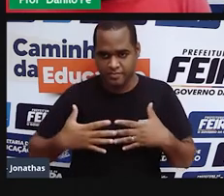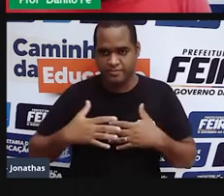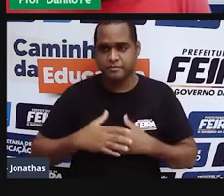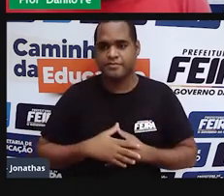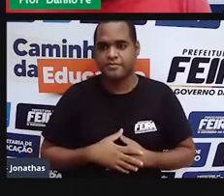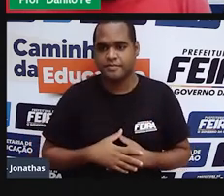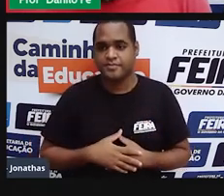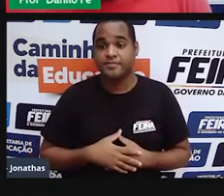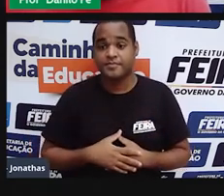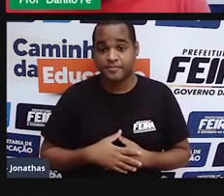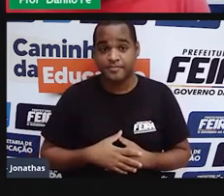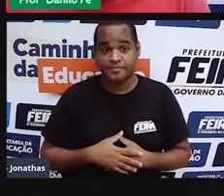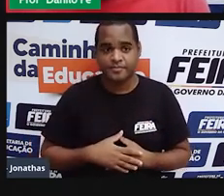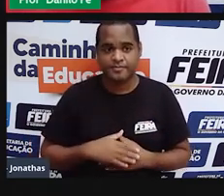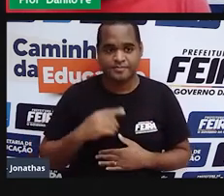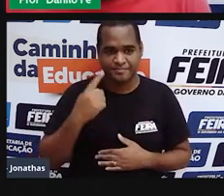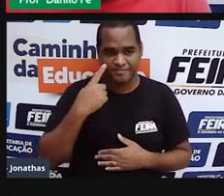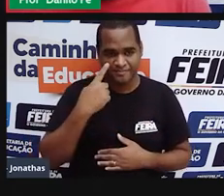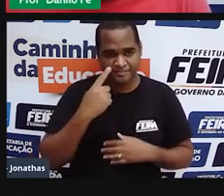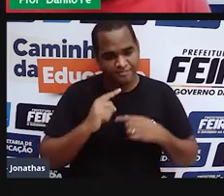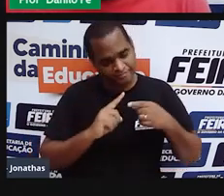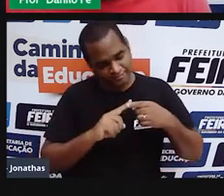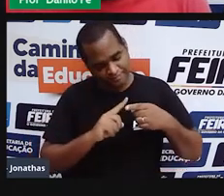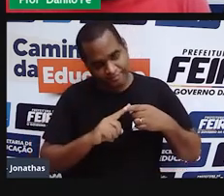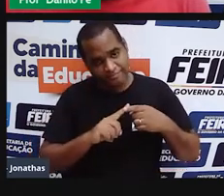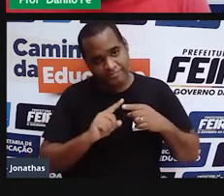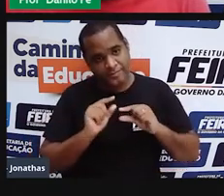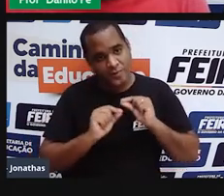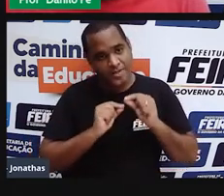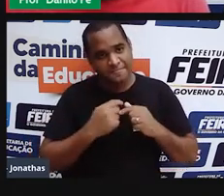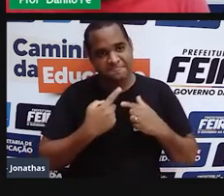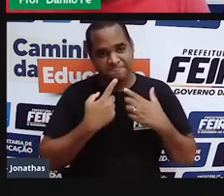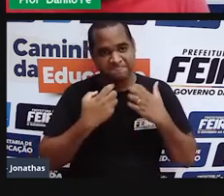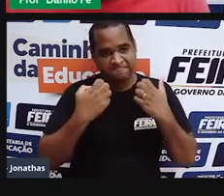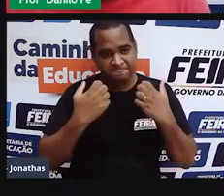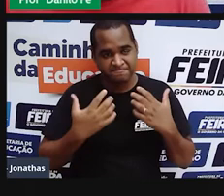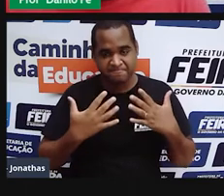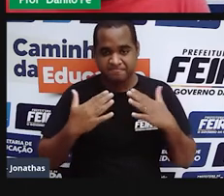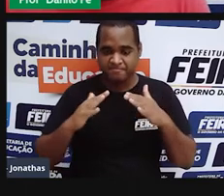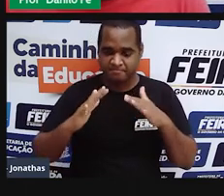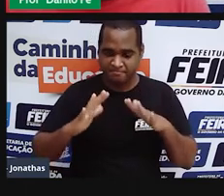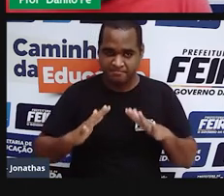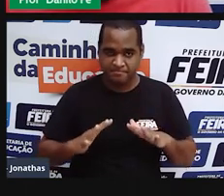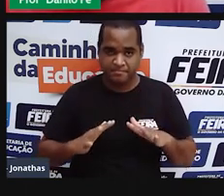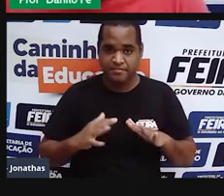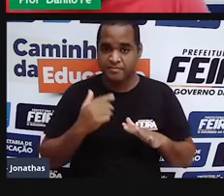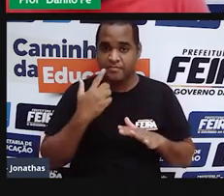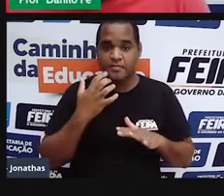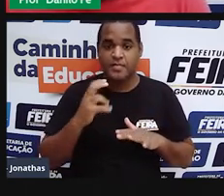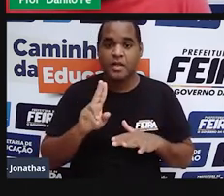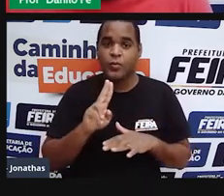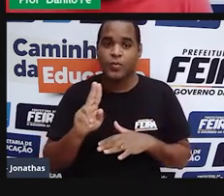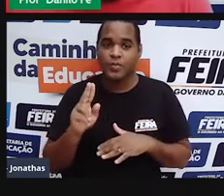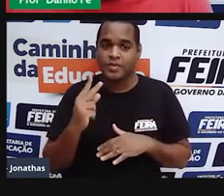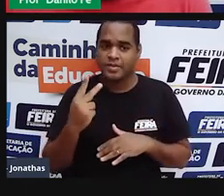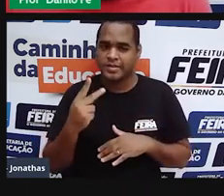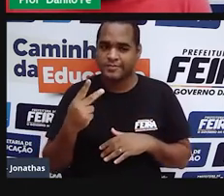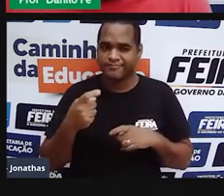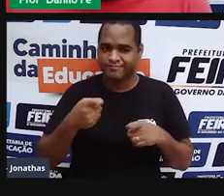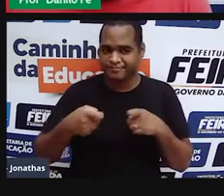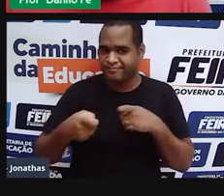é a primeira coisa que eu queria conseguir com você é o nome dessa ver